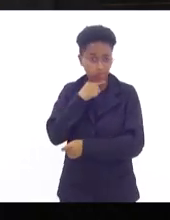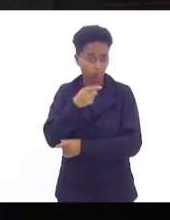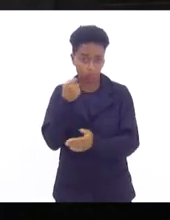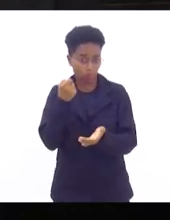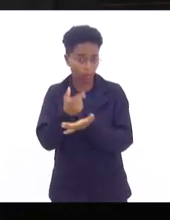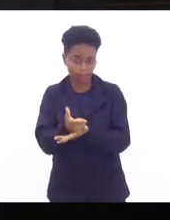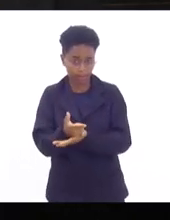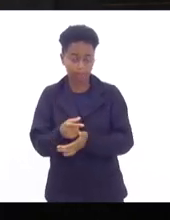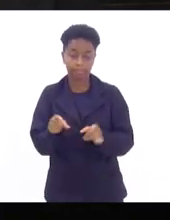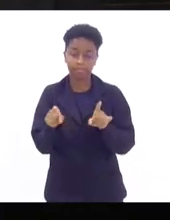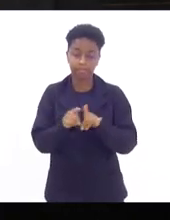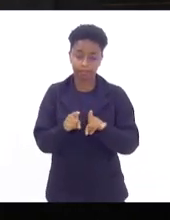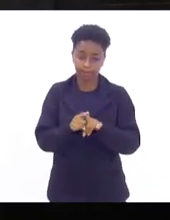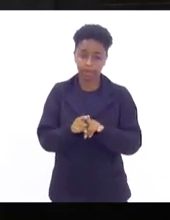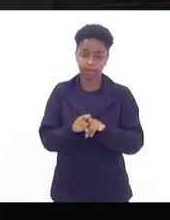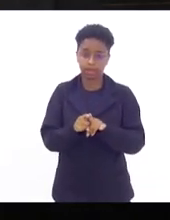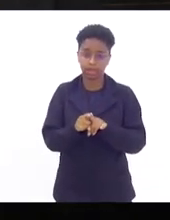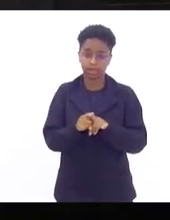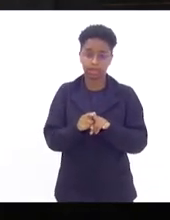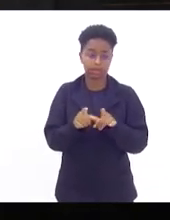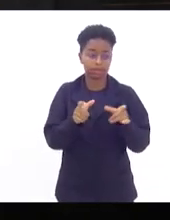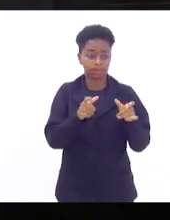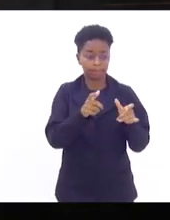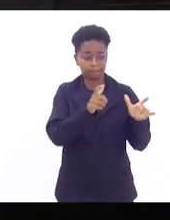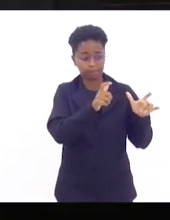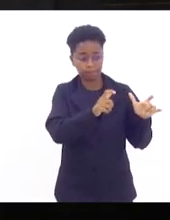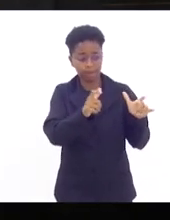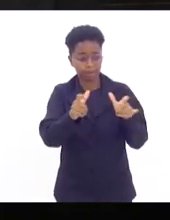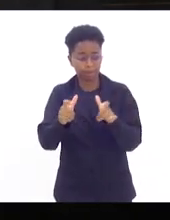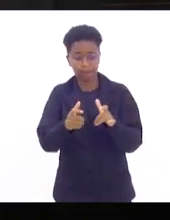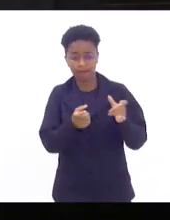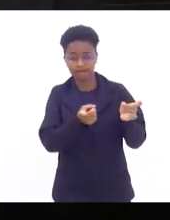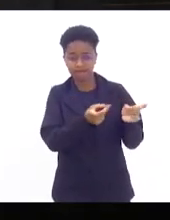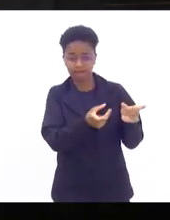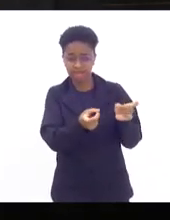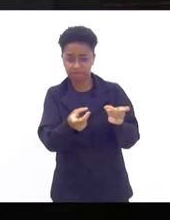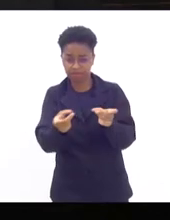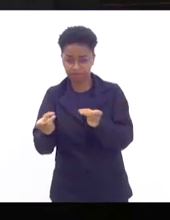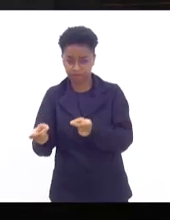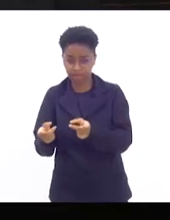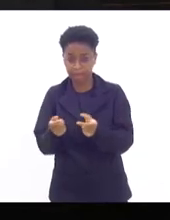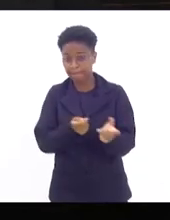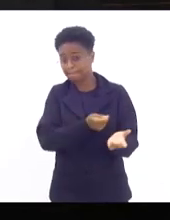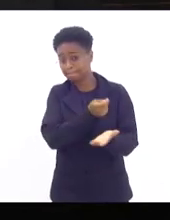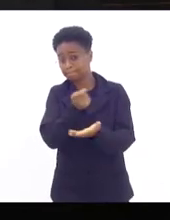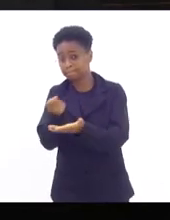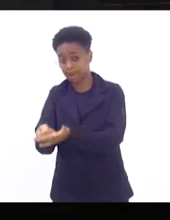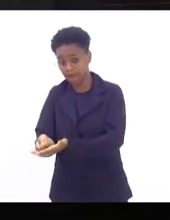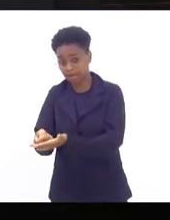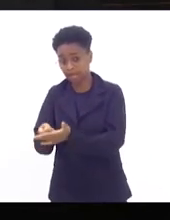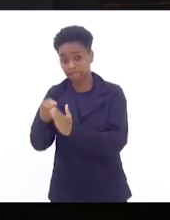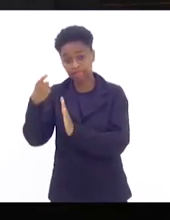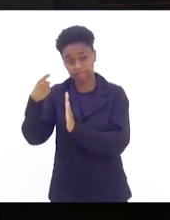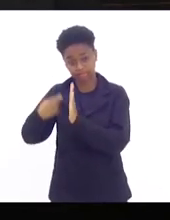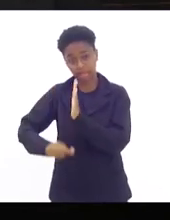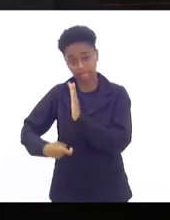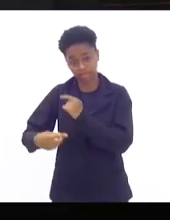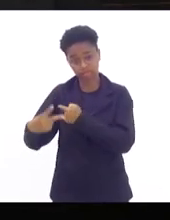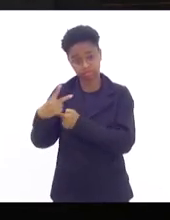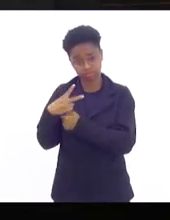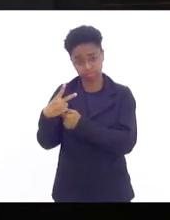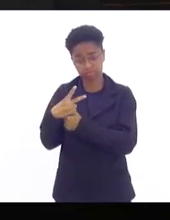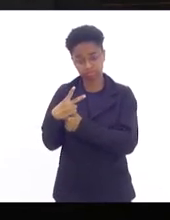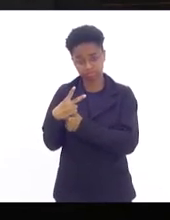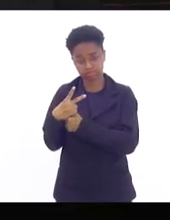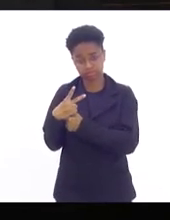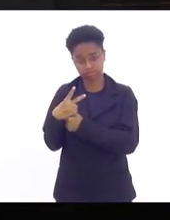Pequenos comerciantes pagam, entre aspas, uma taxa de proteção.